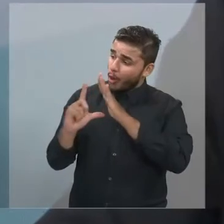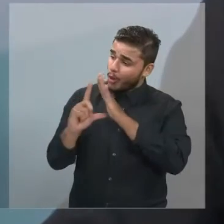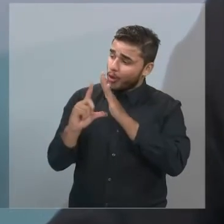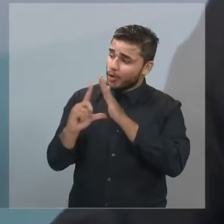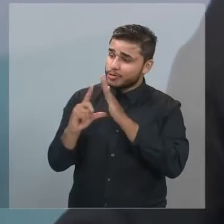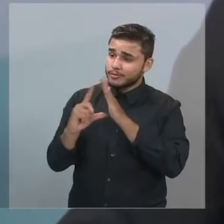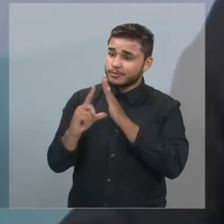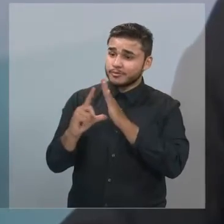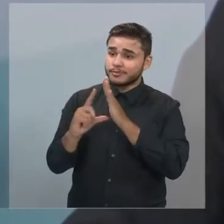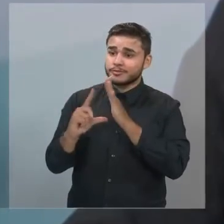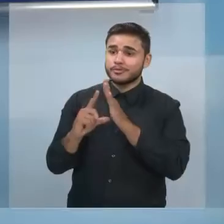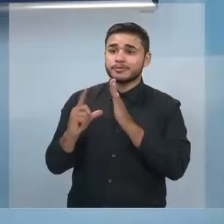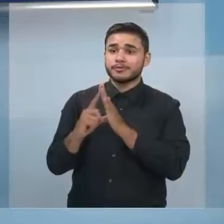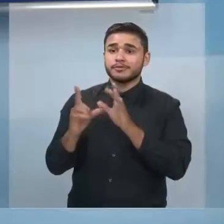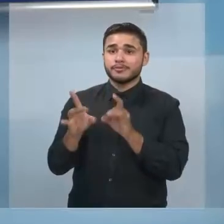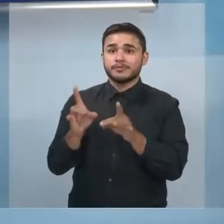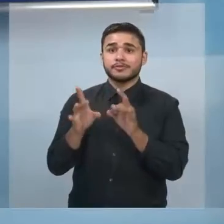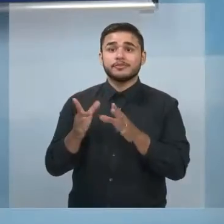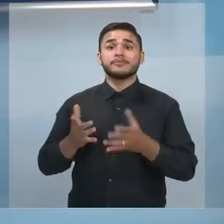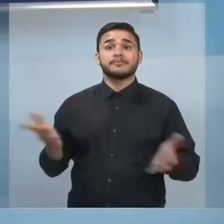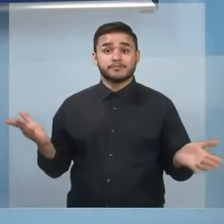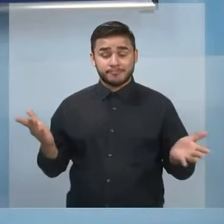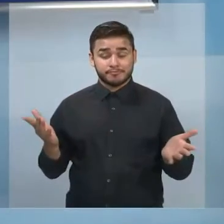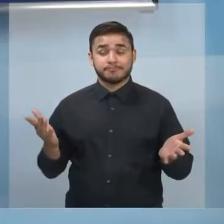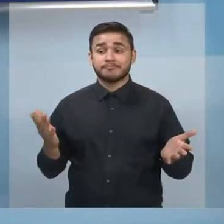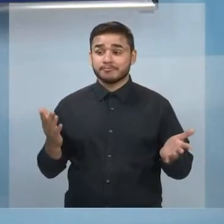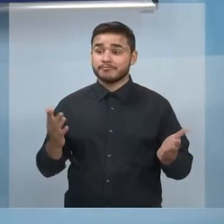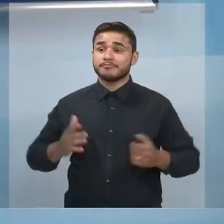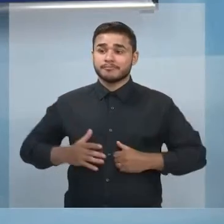como se fazia, porque é mundial. É mundial.